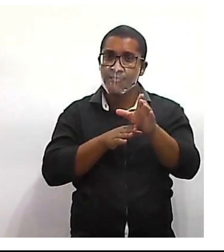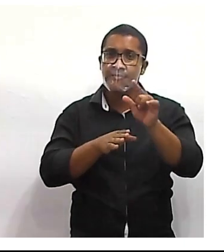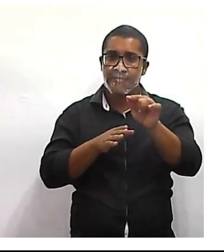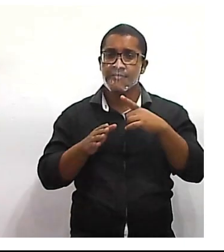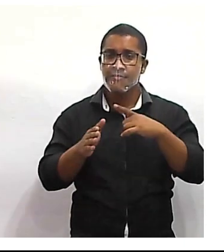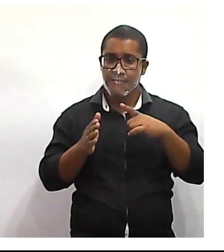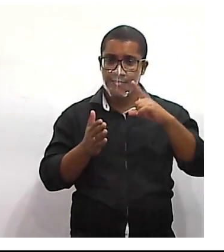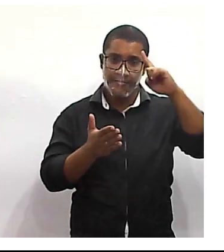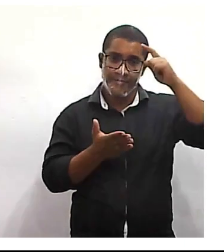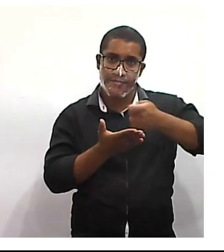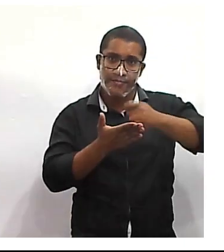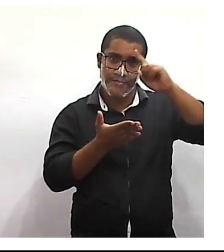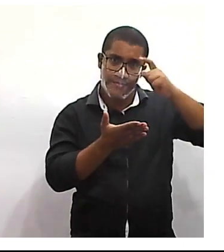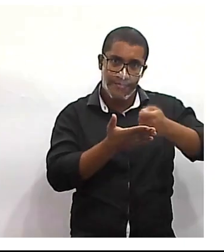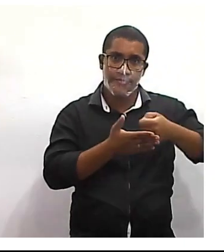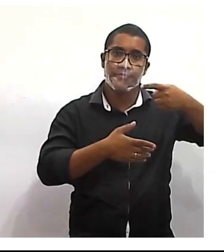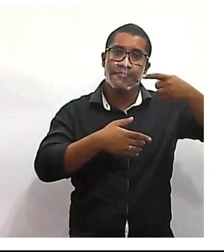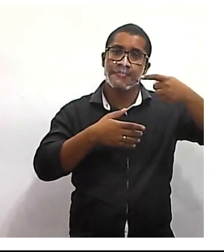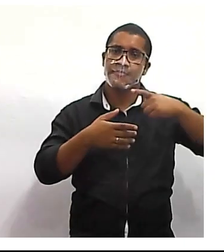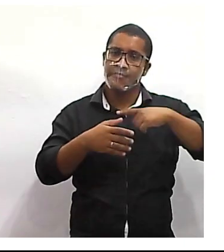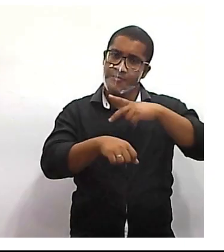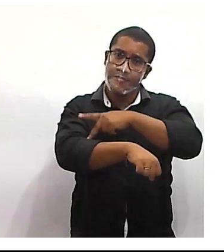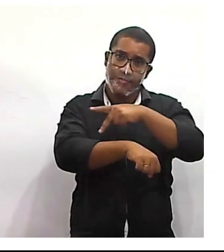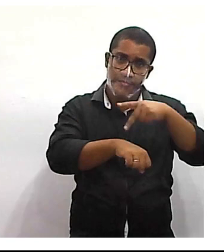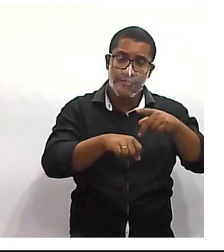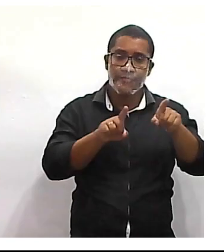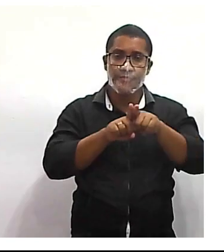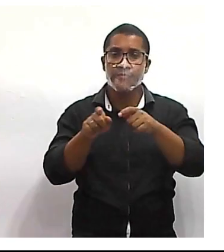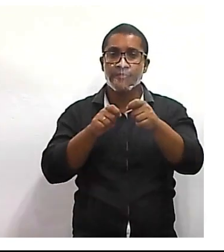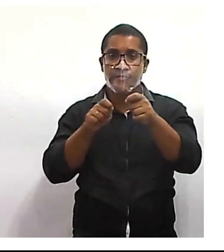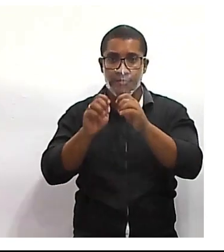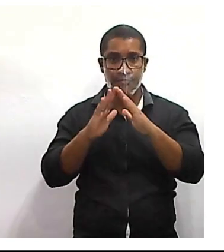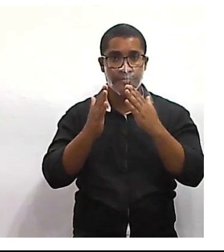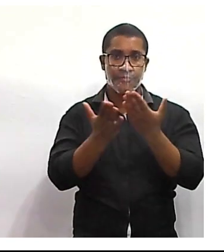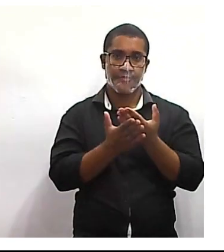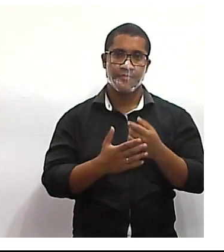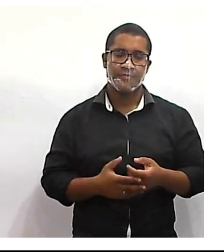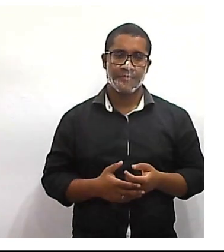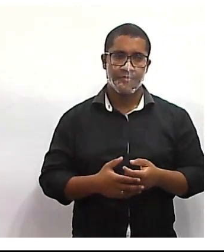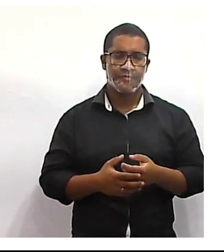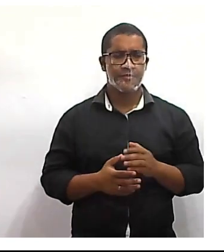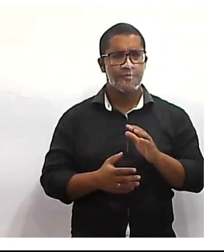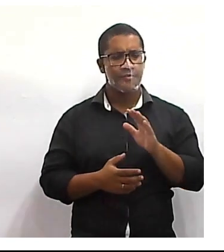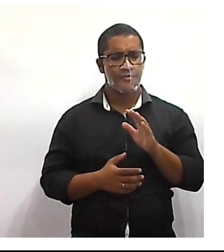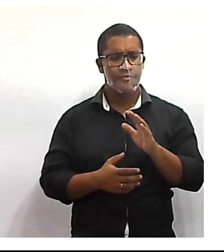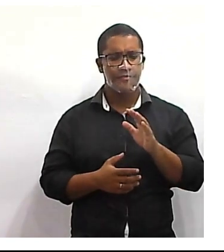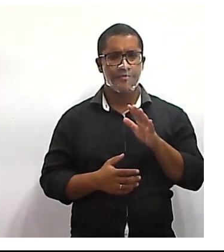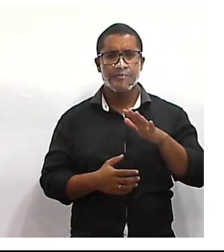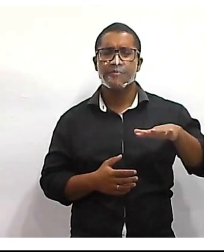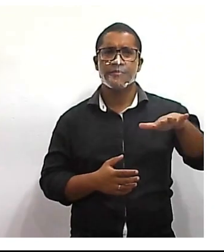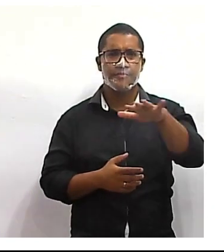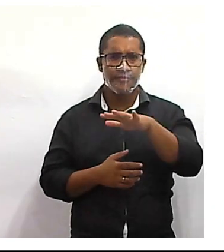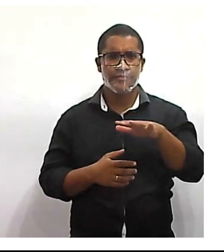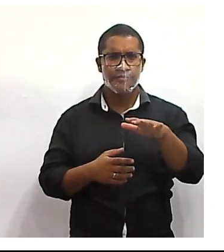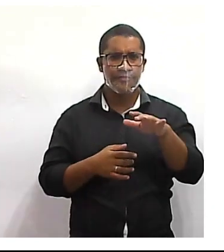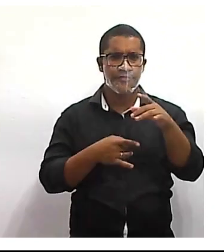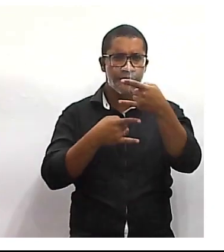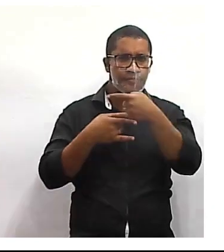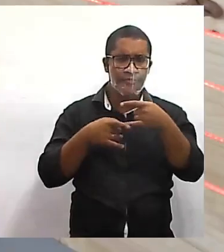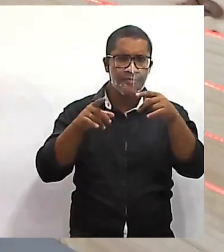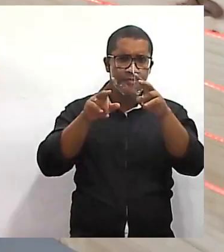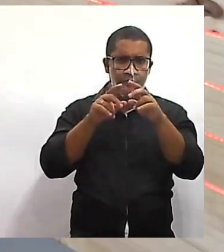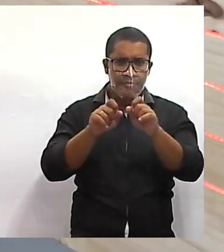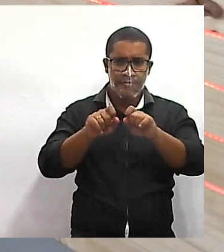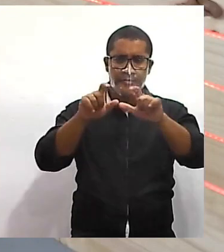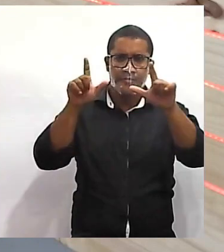decisões, tanto pedagógicas quanto administrativas da escola. E será que o pessoal que está assistindo, né, os estudantes, eles